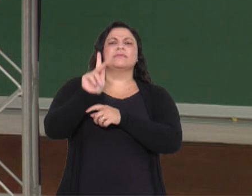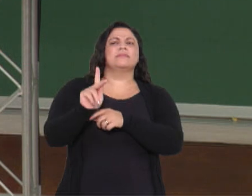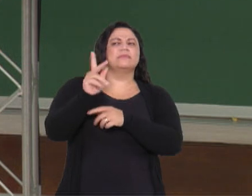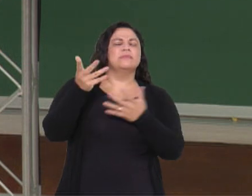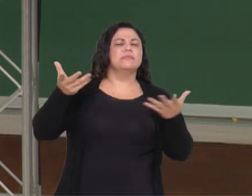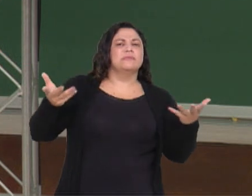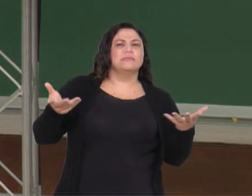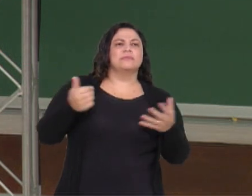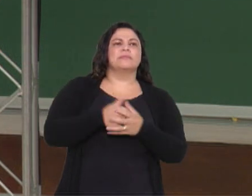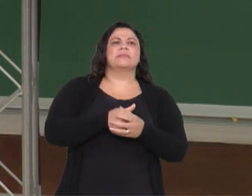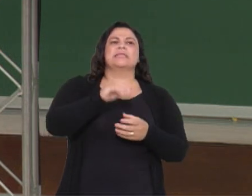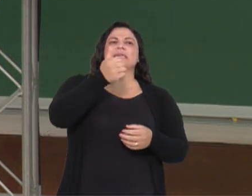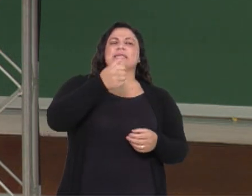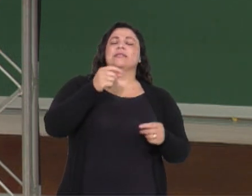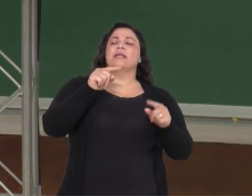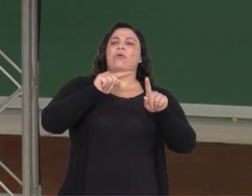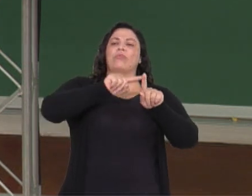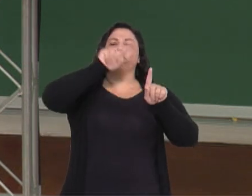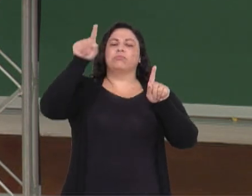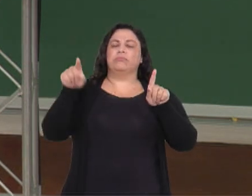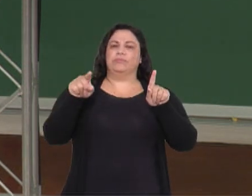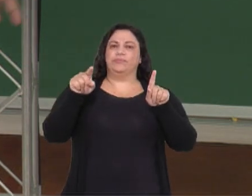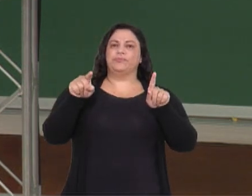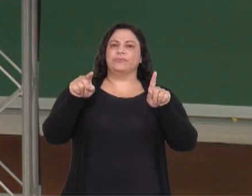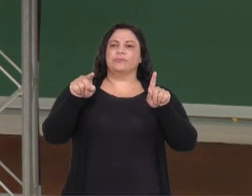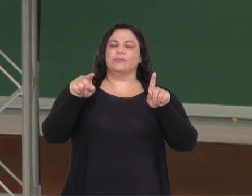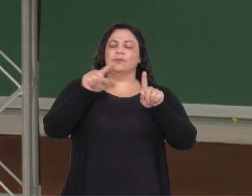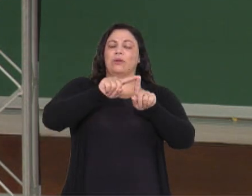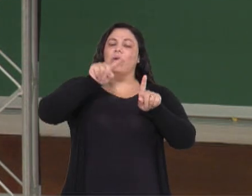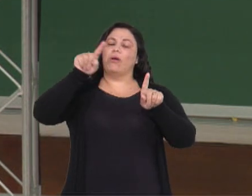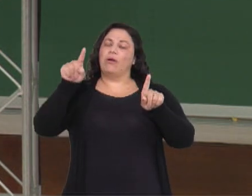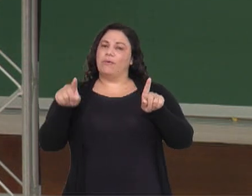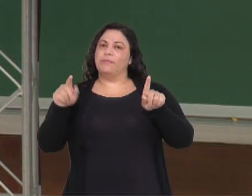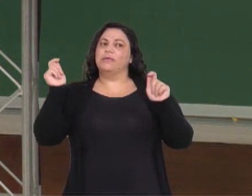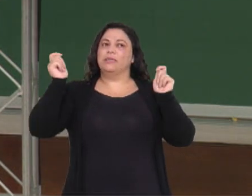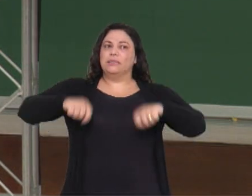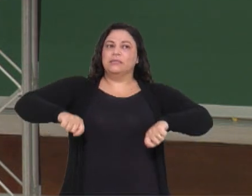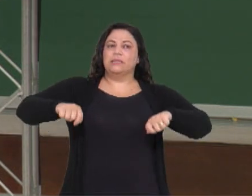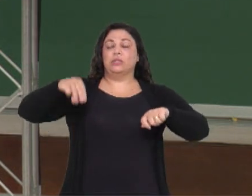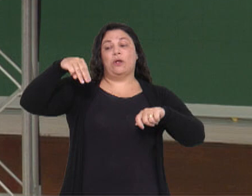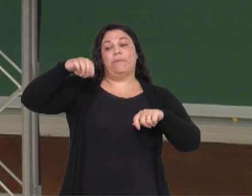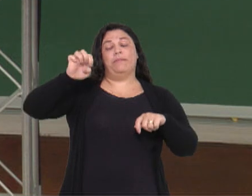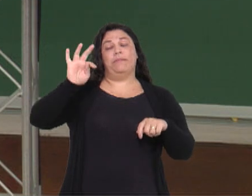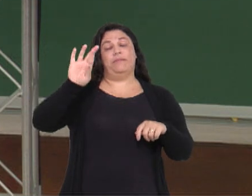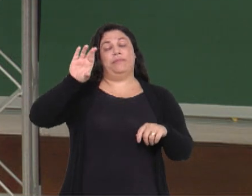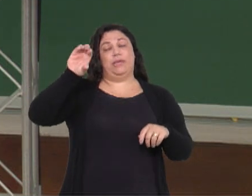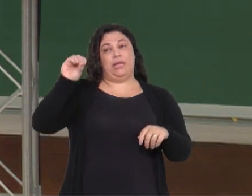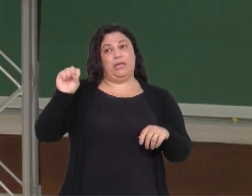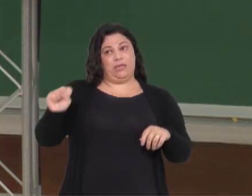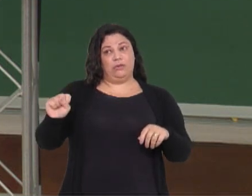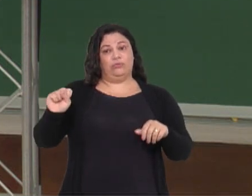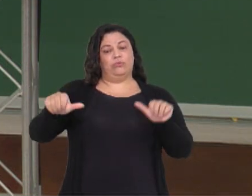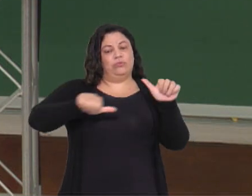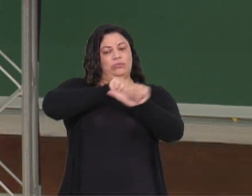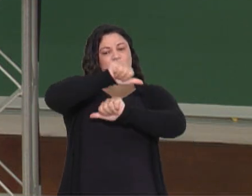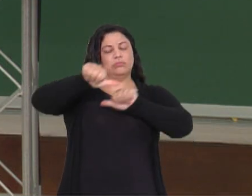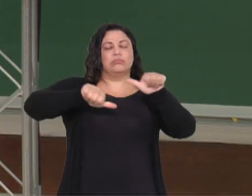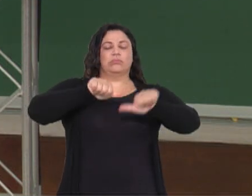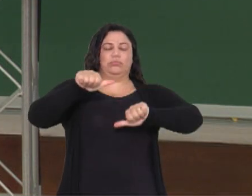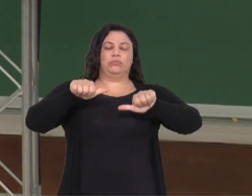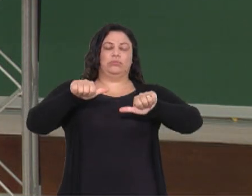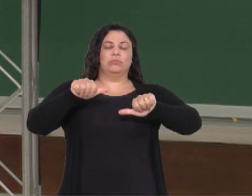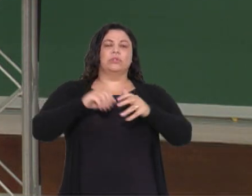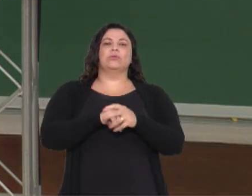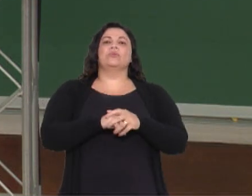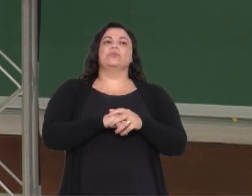são 10 mil metros, eu transformei a unidade para que ela seja coincidente, para eu poder fazer a divisão, né? Ou transforma os 10 quilômetros